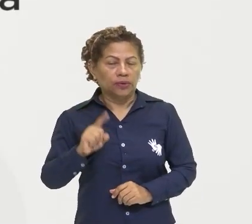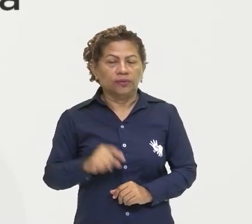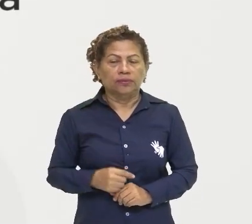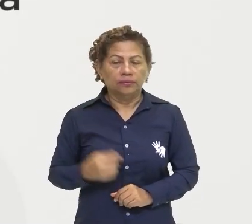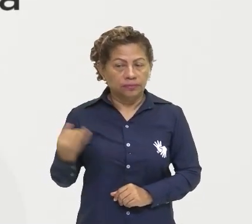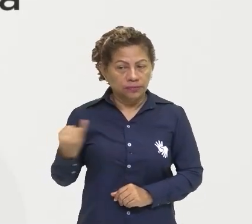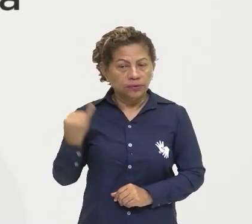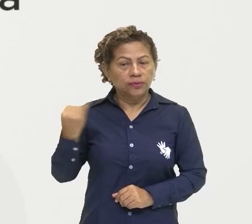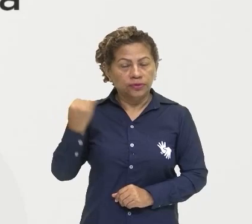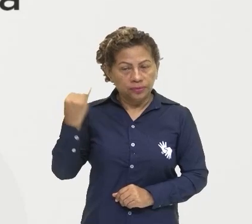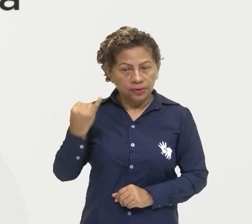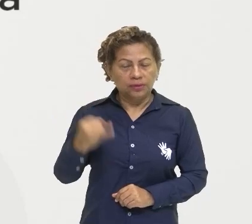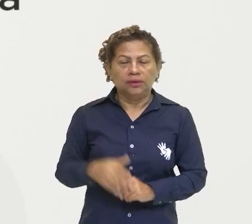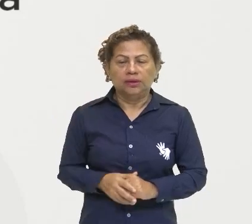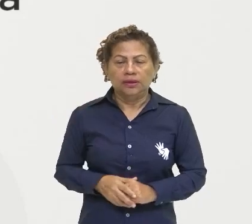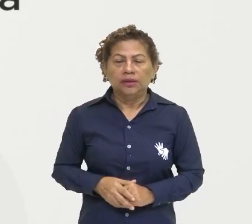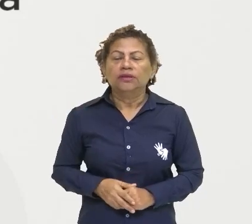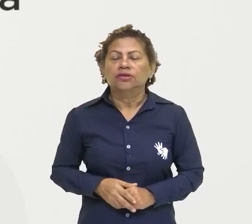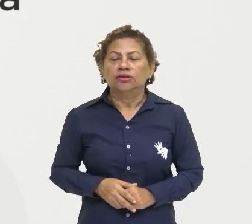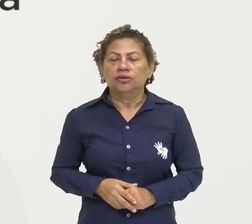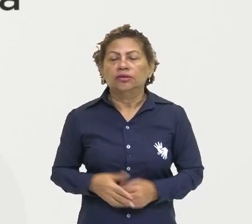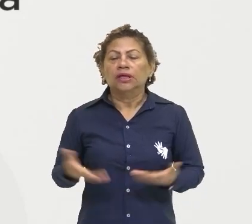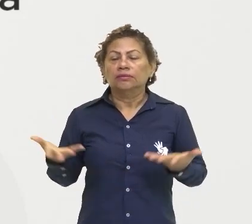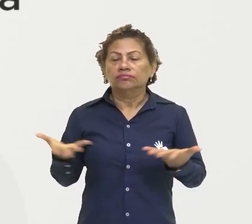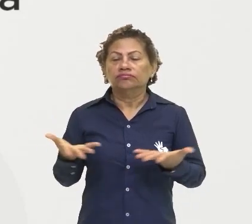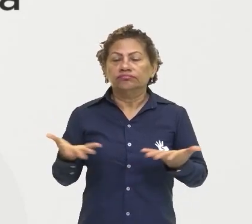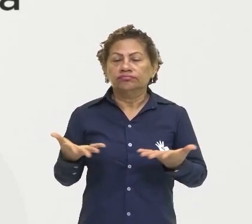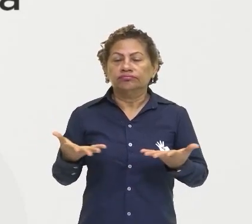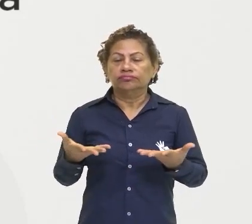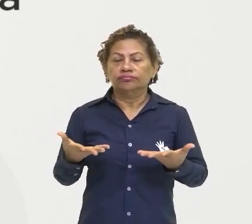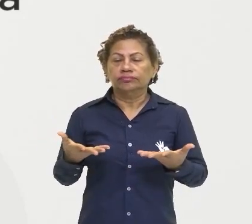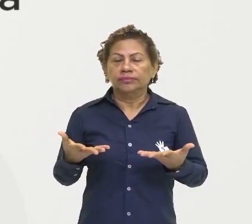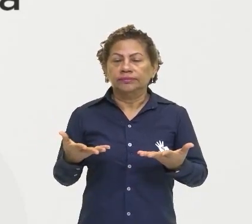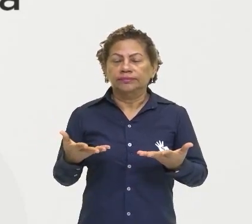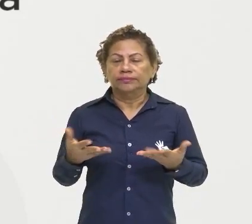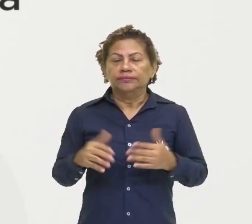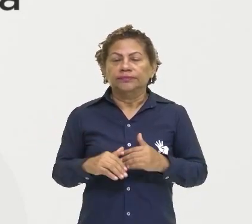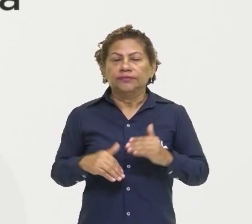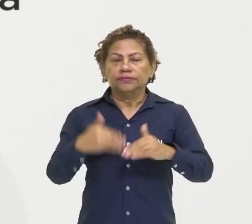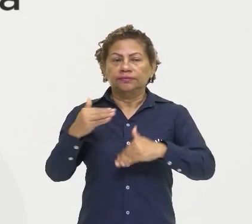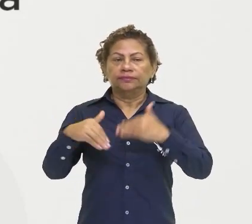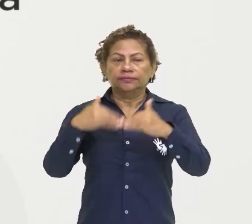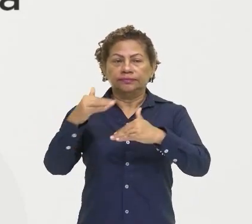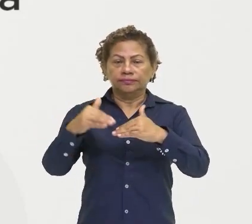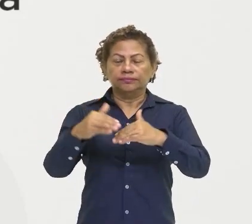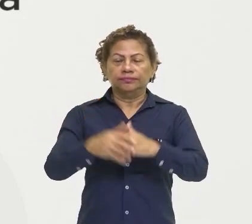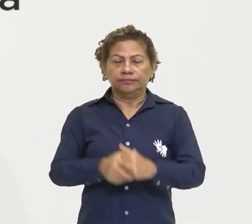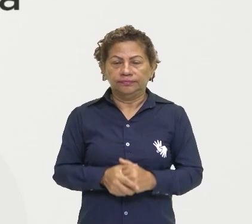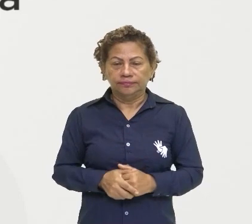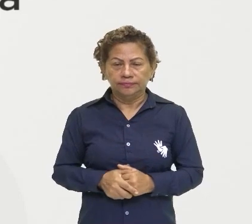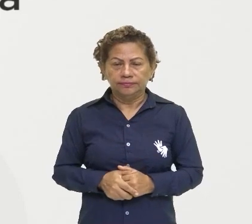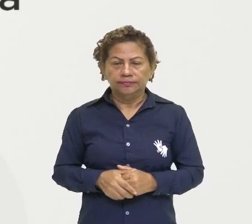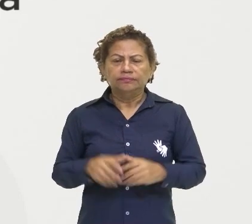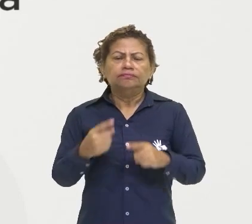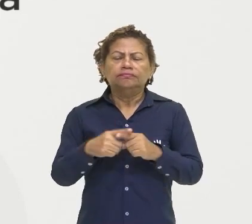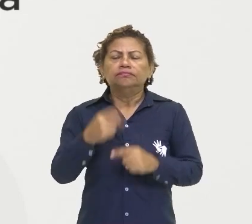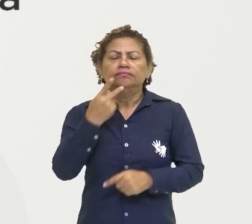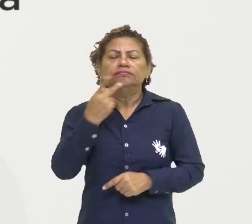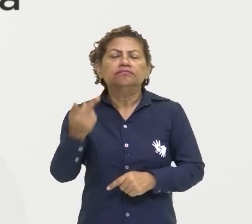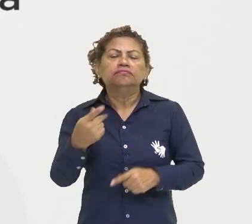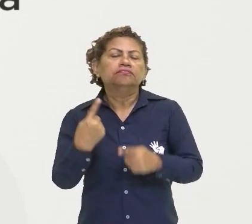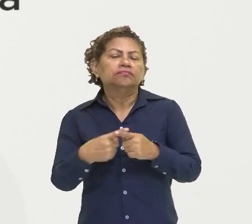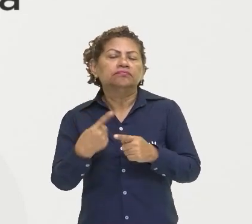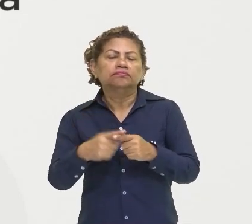na atualidade, o crescimento da população mundial ele vem diminuindo. E quando eu falo diminuindo, não é que a população mundial